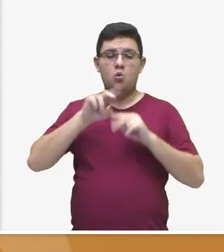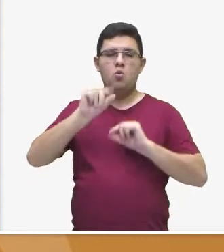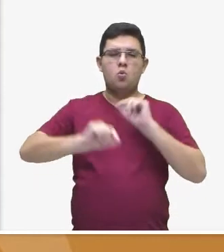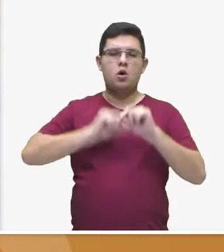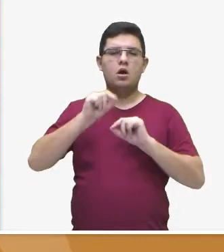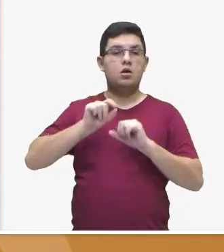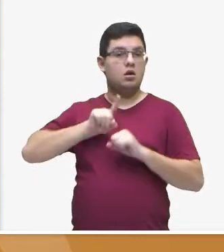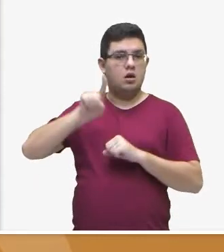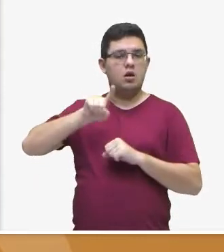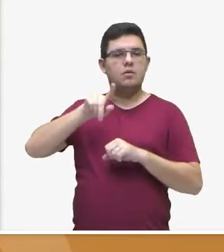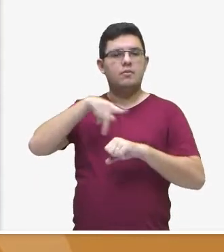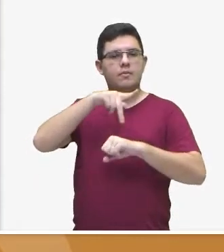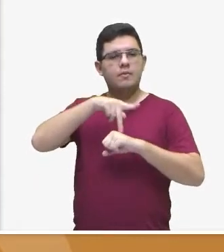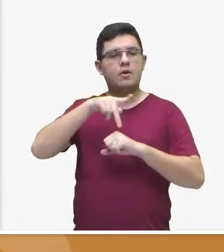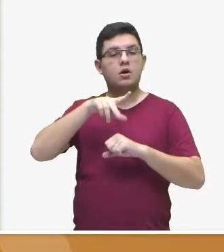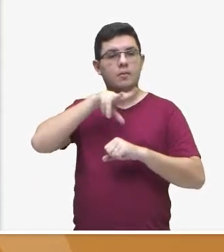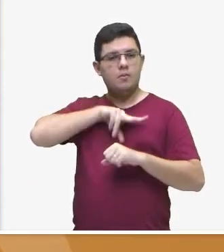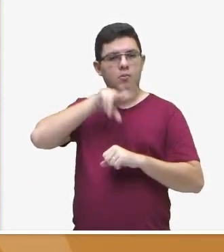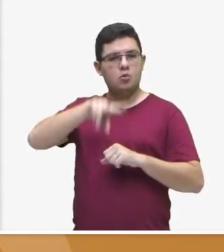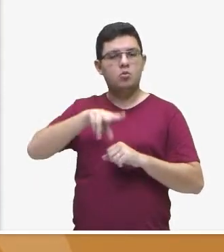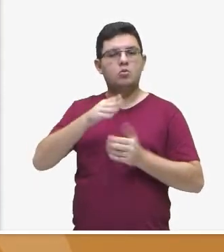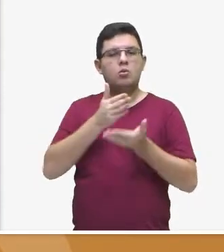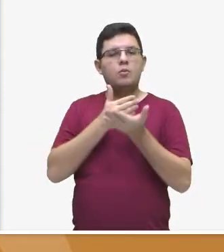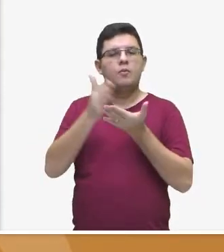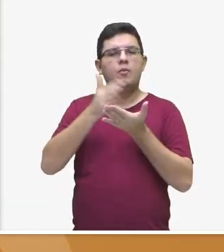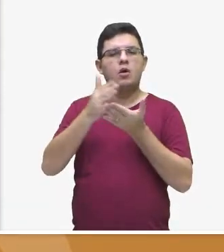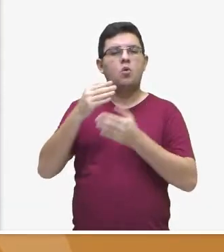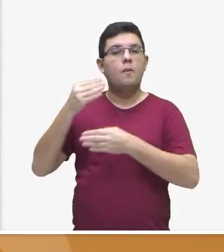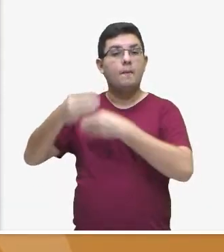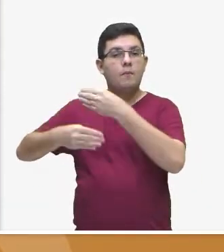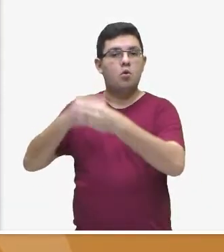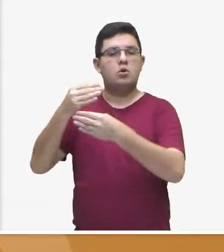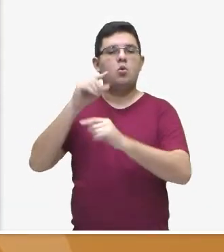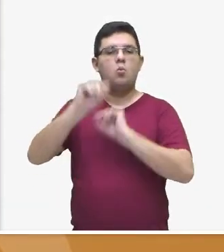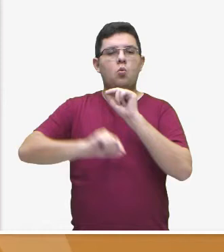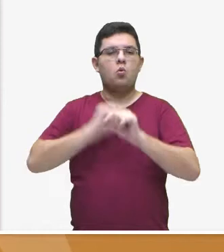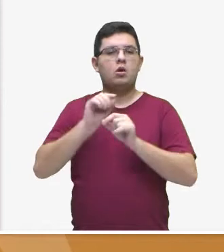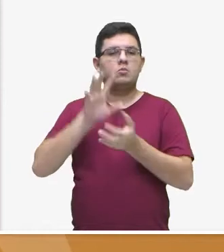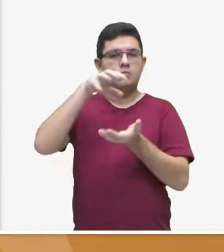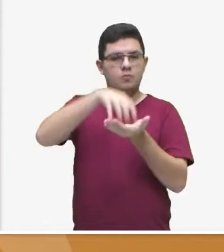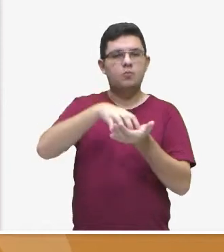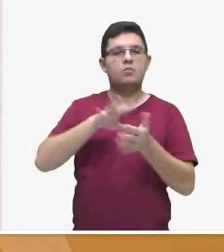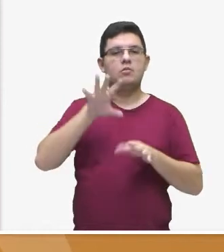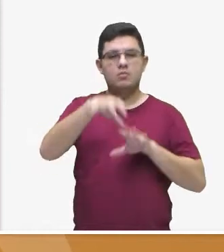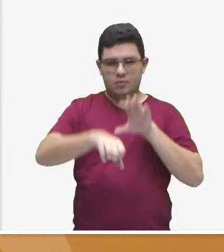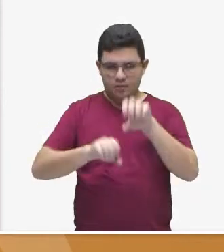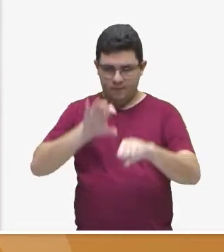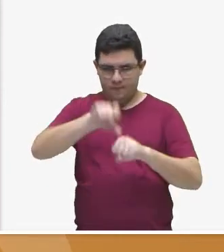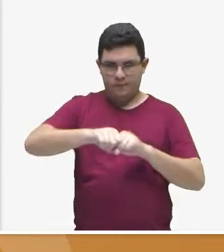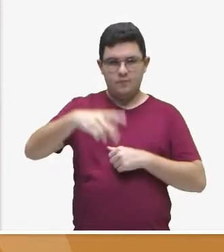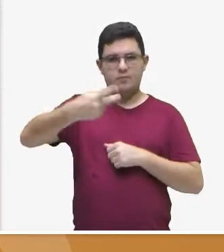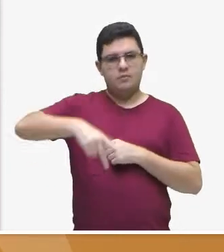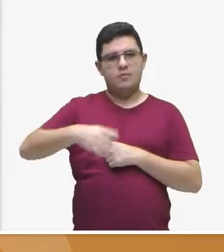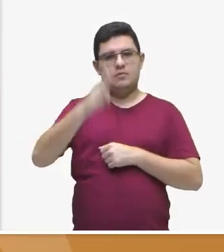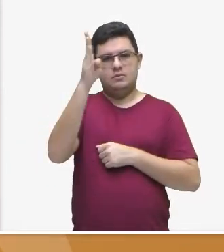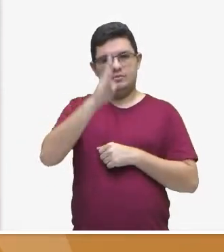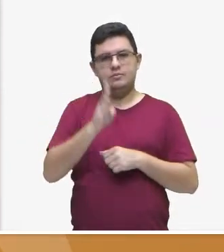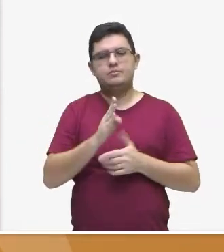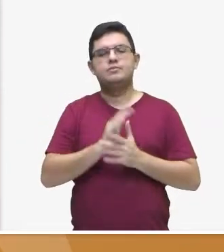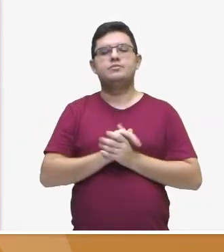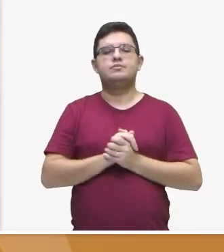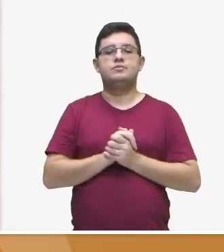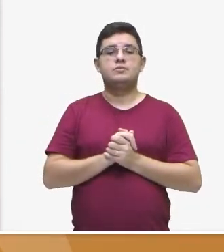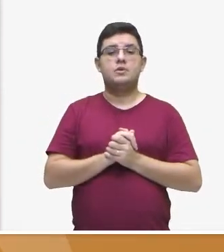vai começar um processo de exploração do território. E aí é nesse processo que nós vamos